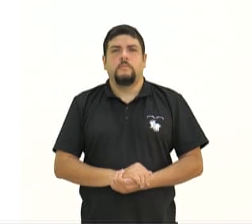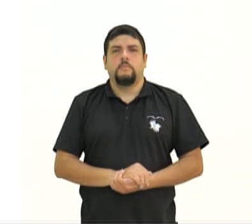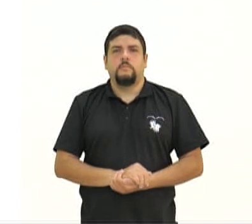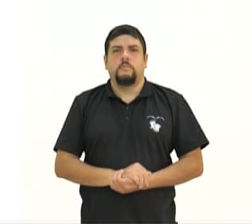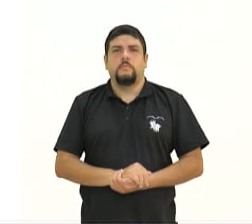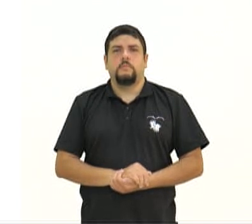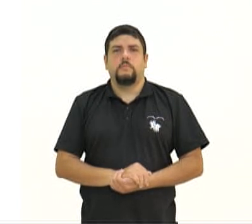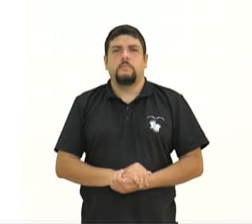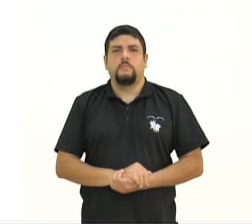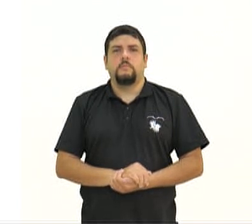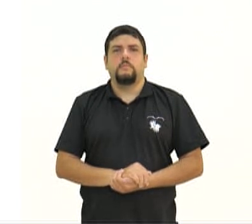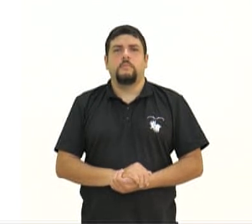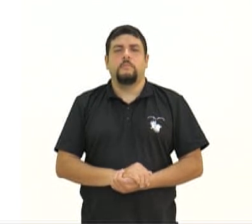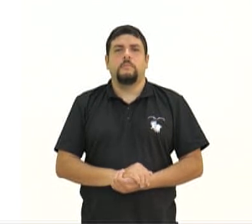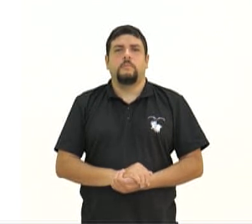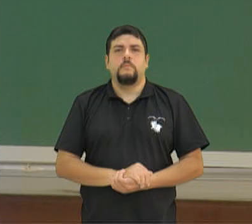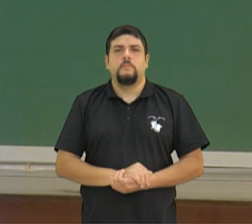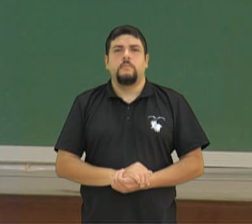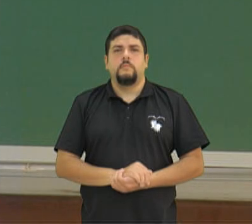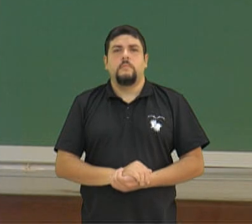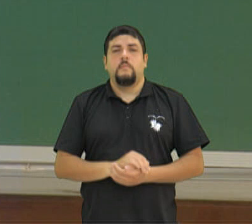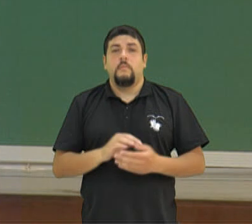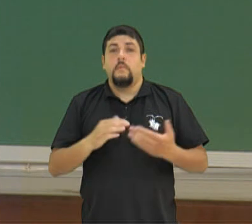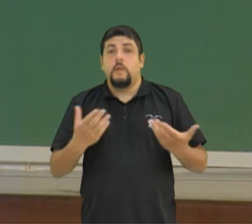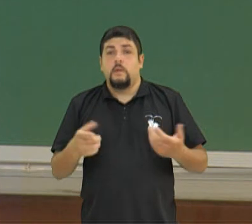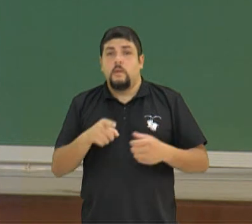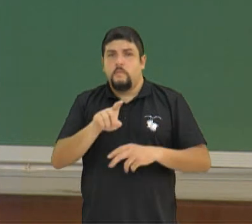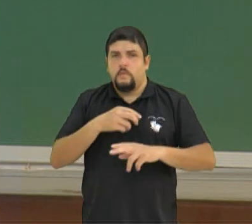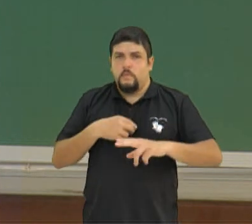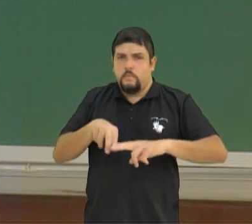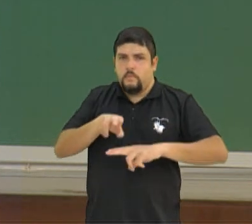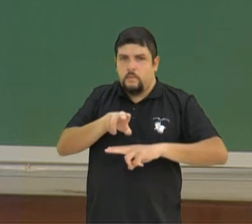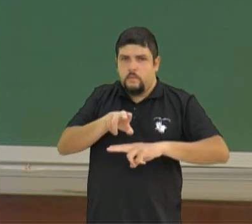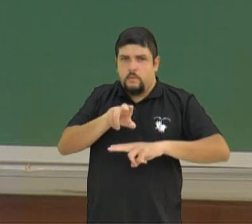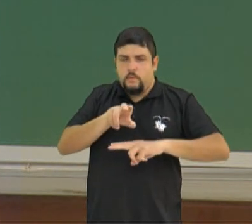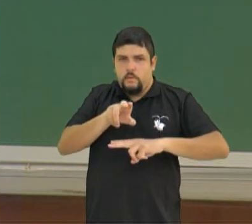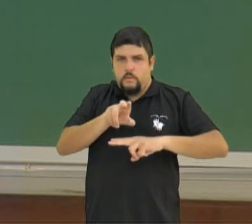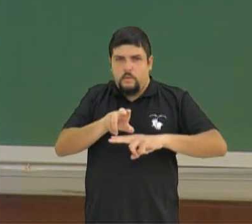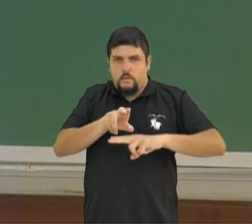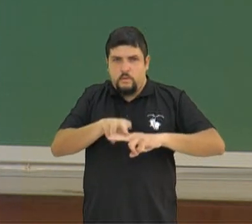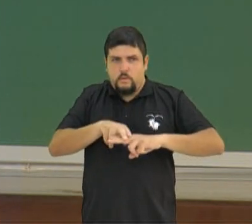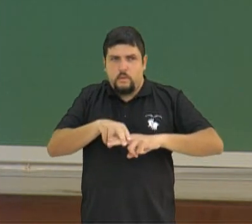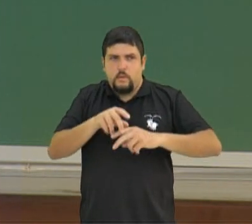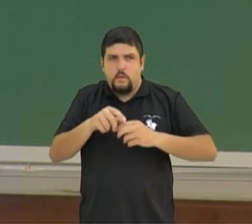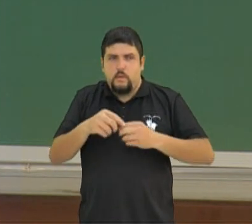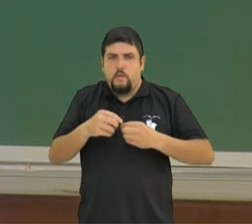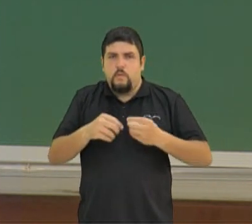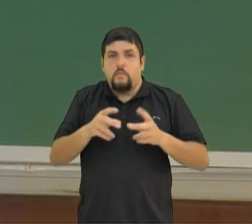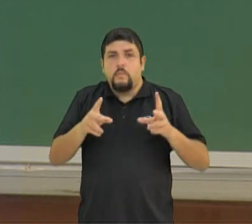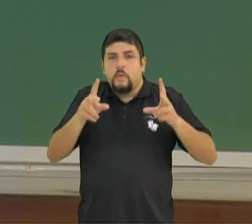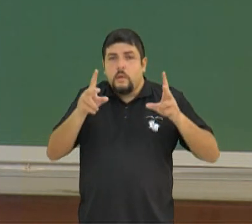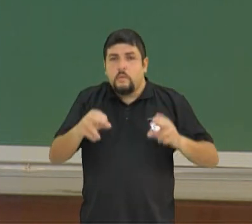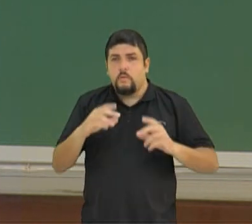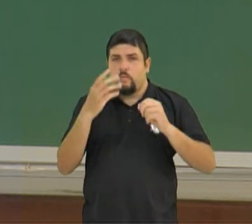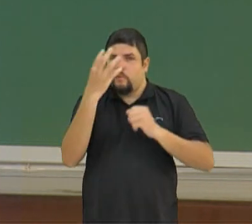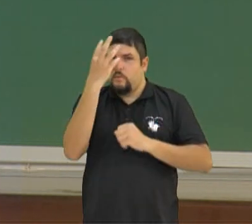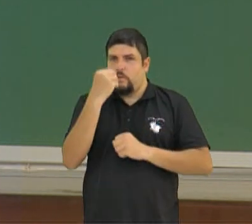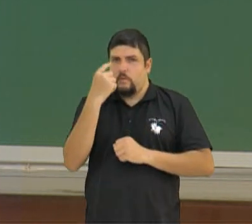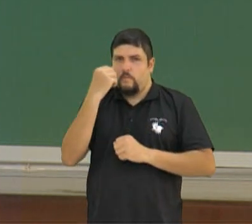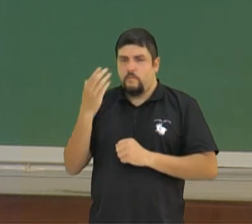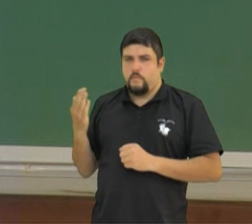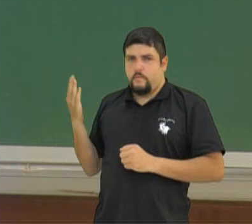las rodillas. Então, você sente em cima aí dos seus calcanhares e coloque as